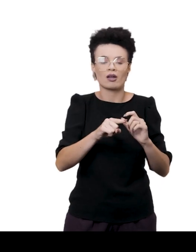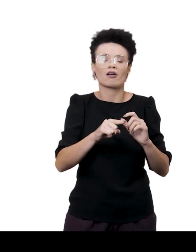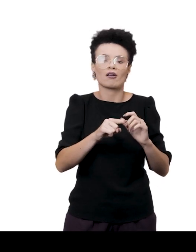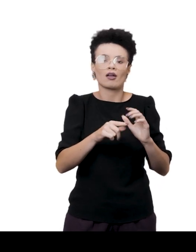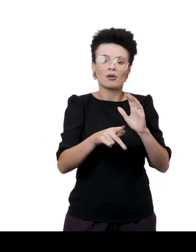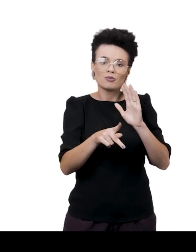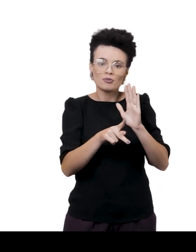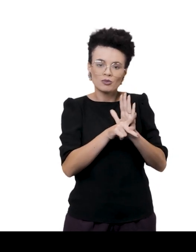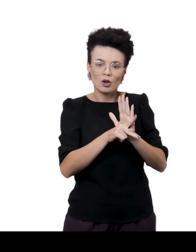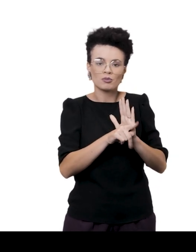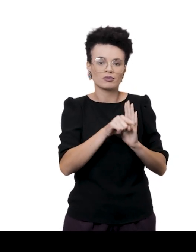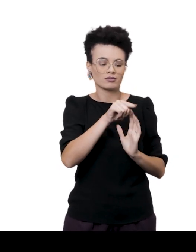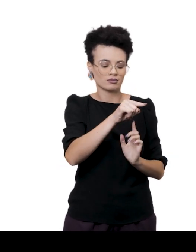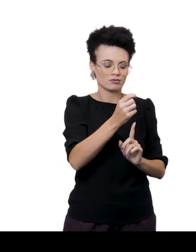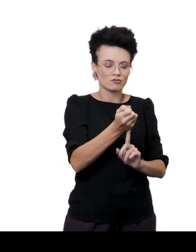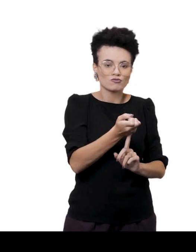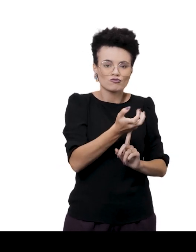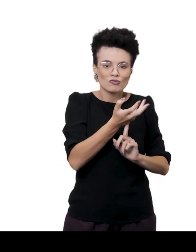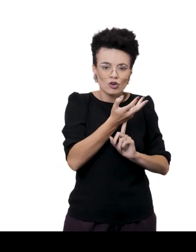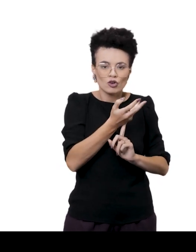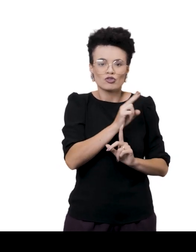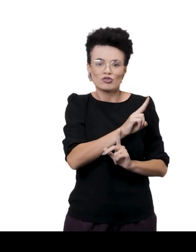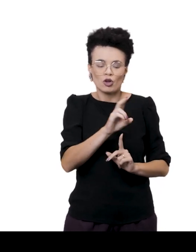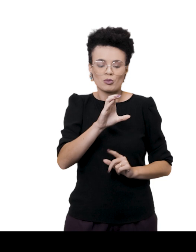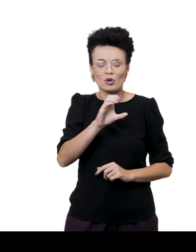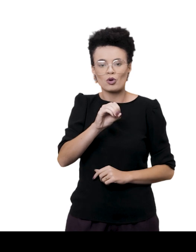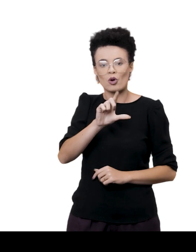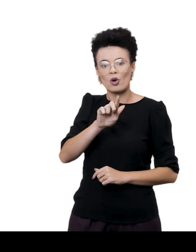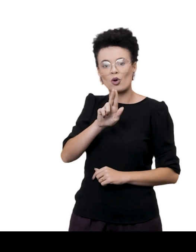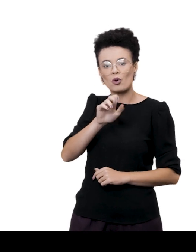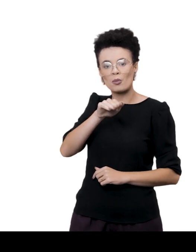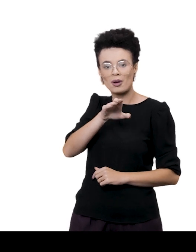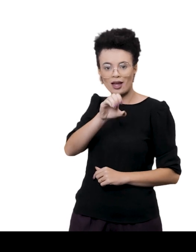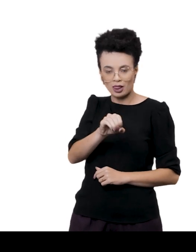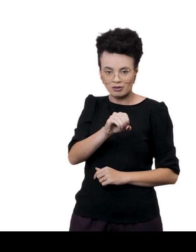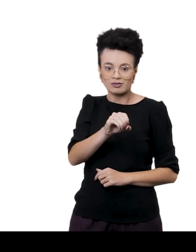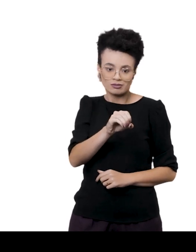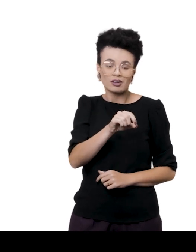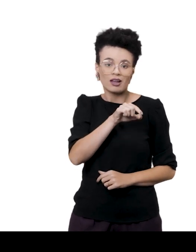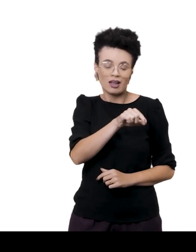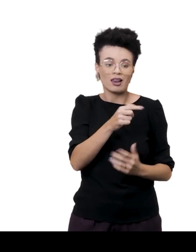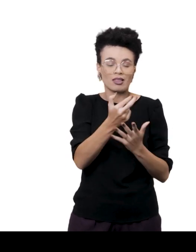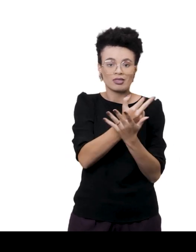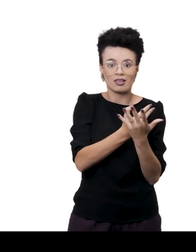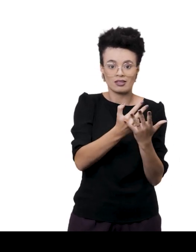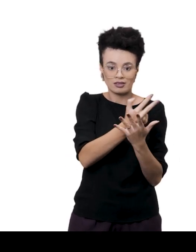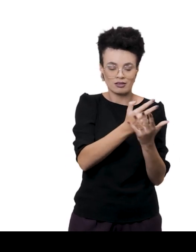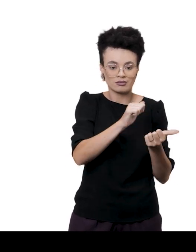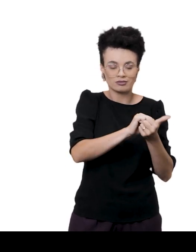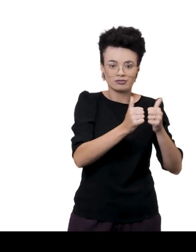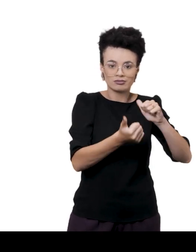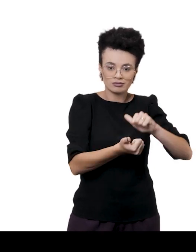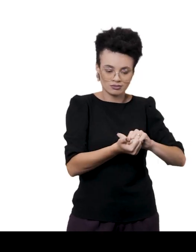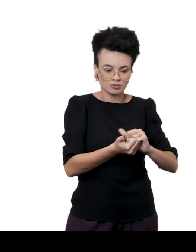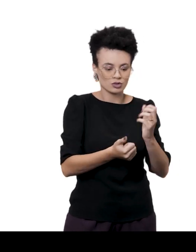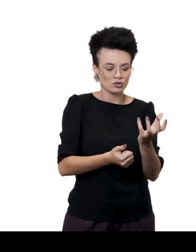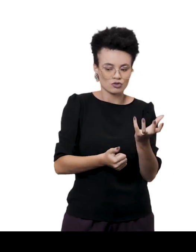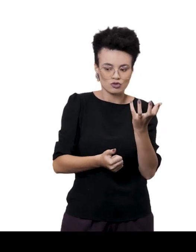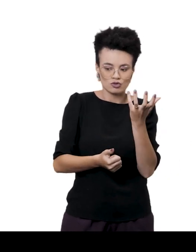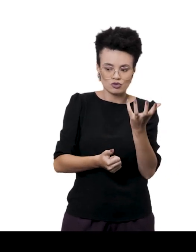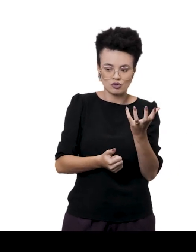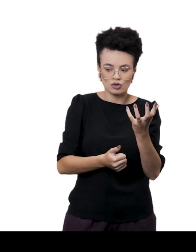que acompanhava a imagem de um cogumelo com um olho, reproduzido na pintura aos pés da artista.